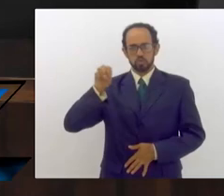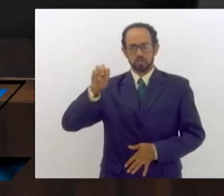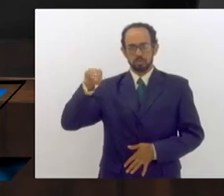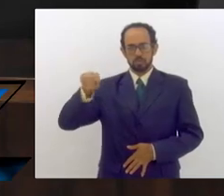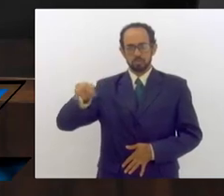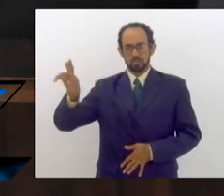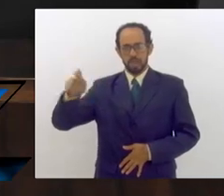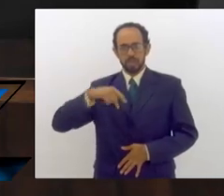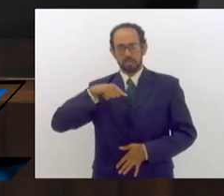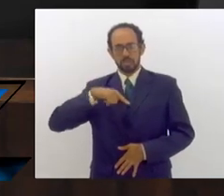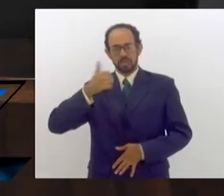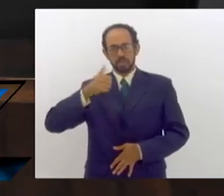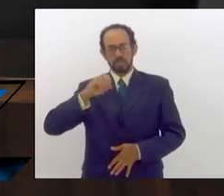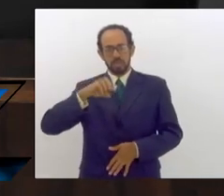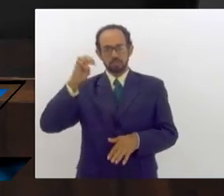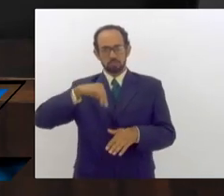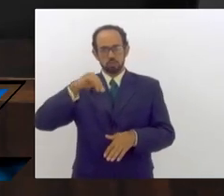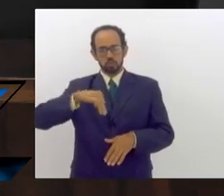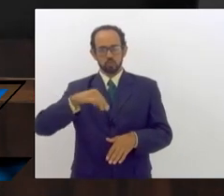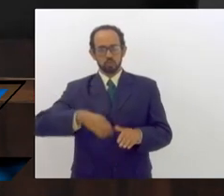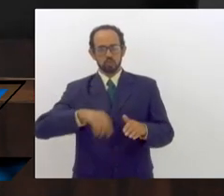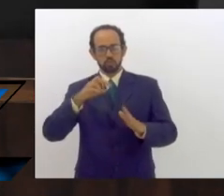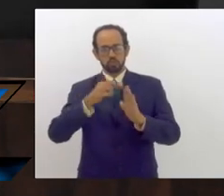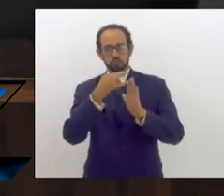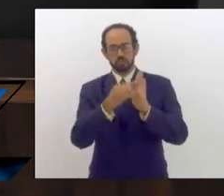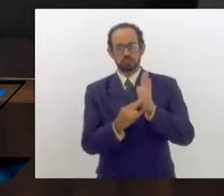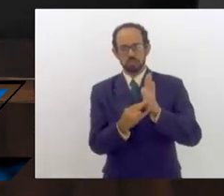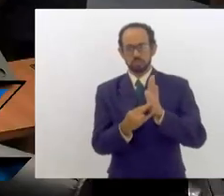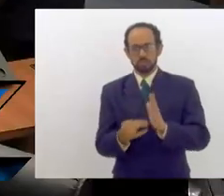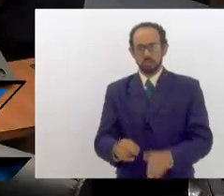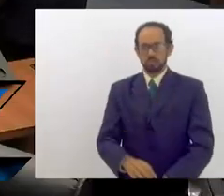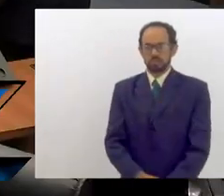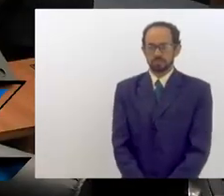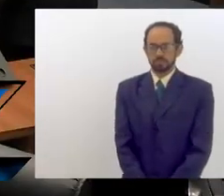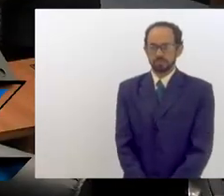vossa excelência dispõe de 10 minutos no tempo regimental